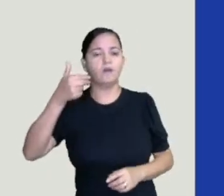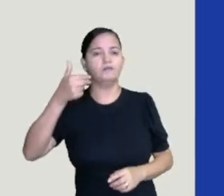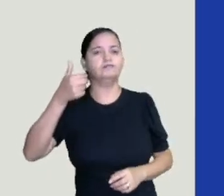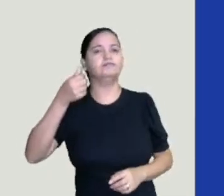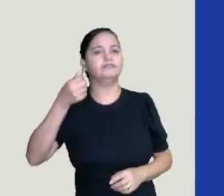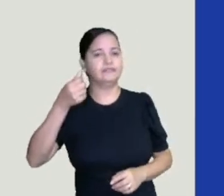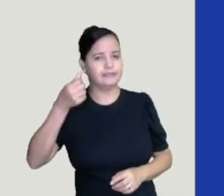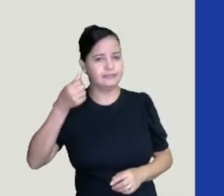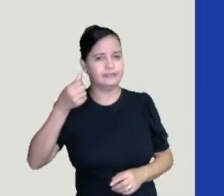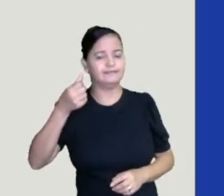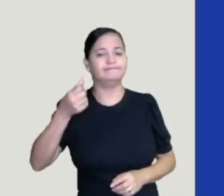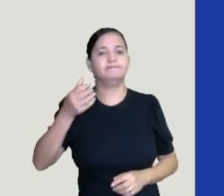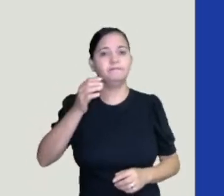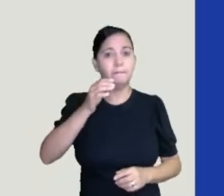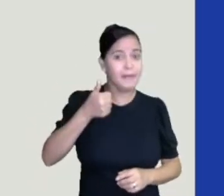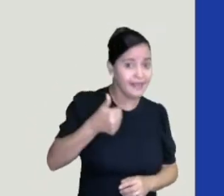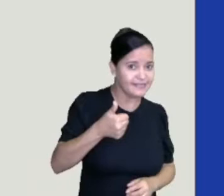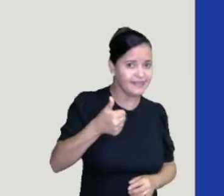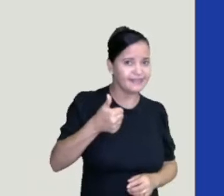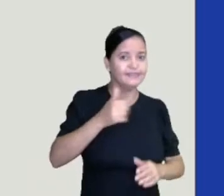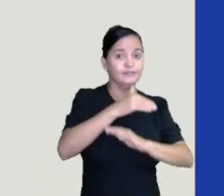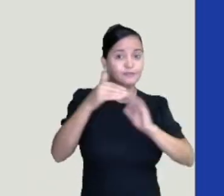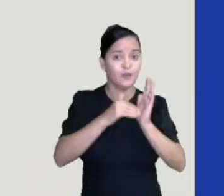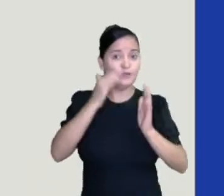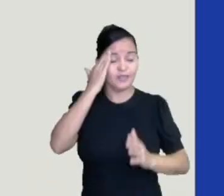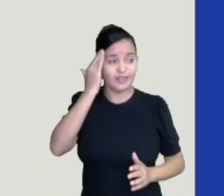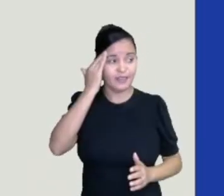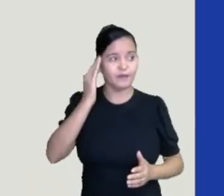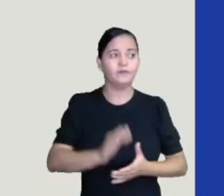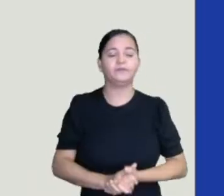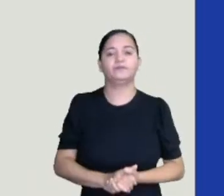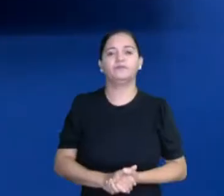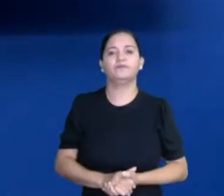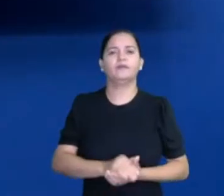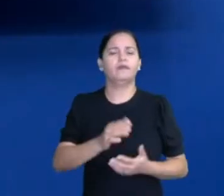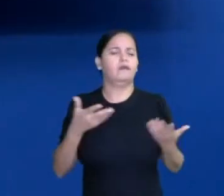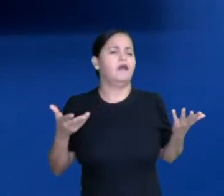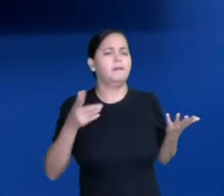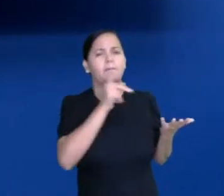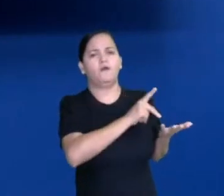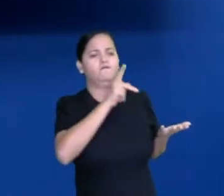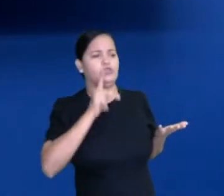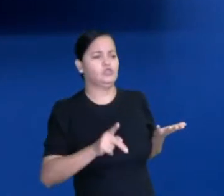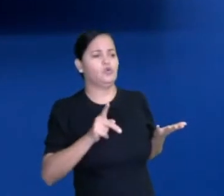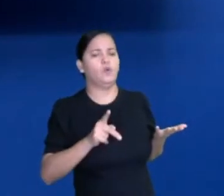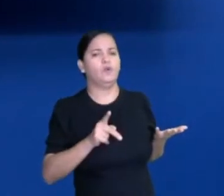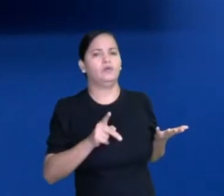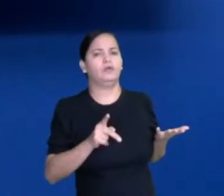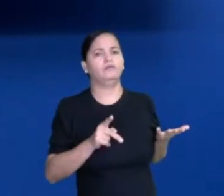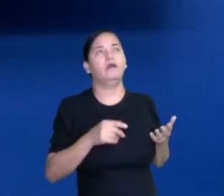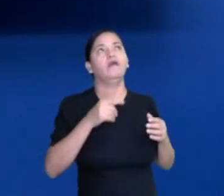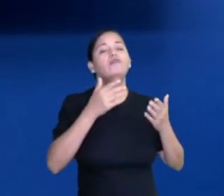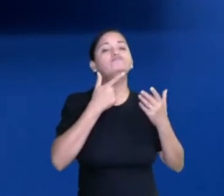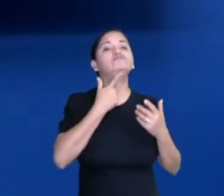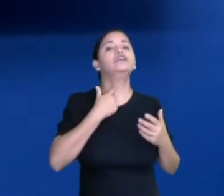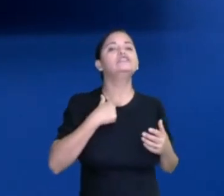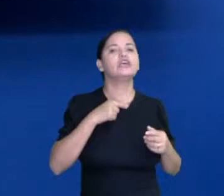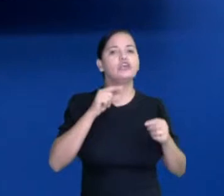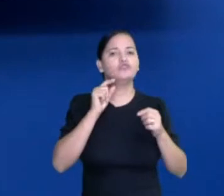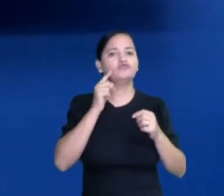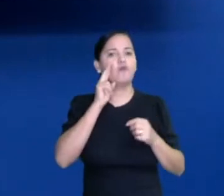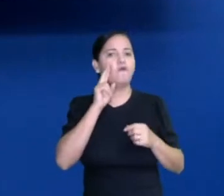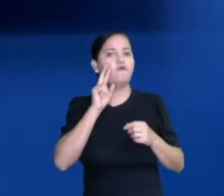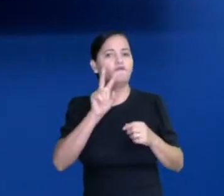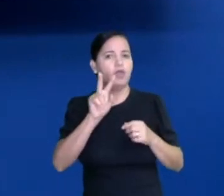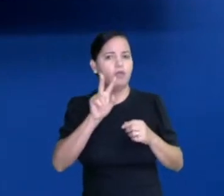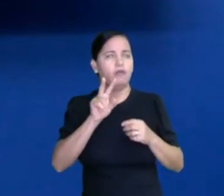a 16. Beleza? Todo mundo entendeu? Mas, professora, eu quero fazer armando a conta. Então, vamos lá para o quadro